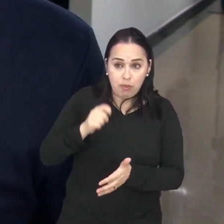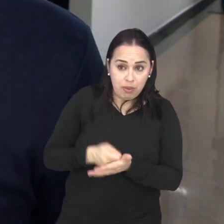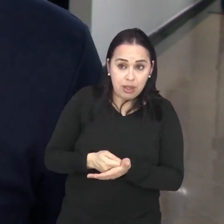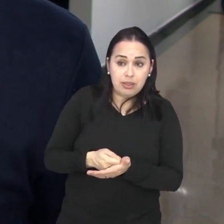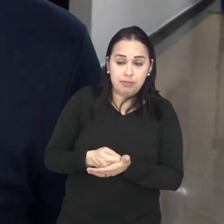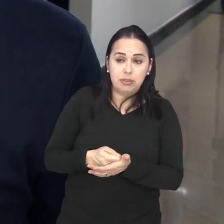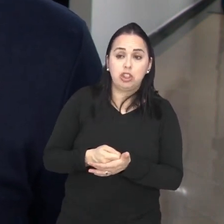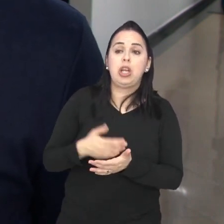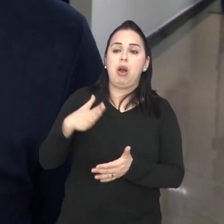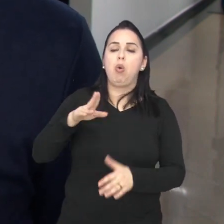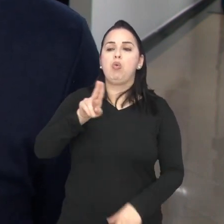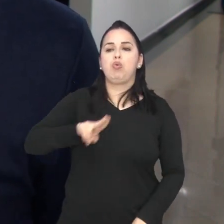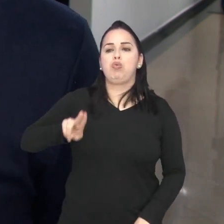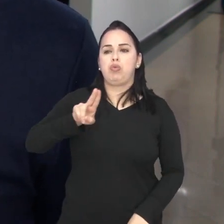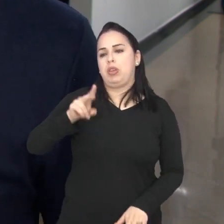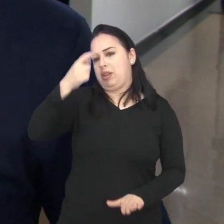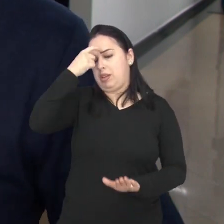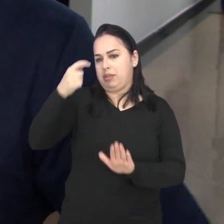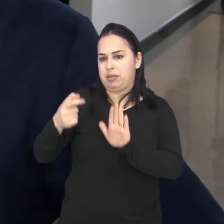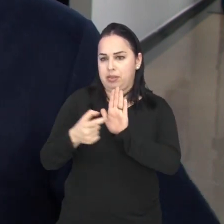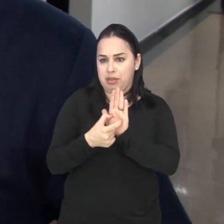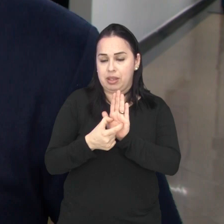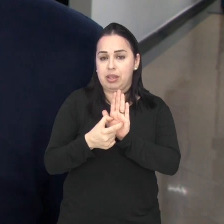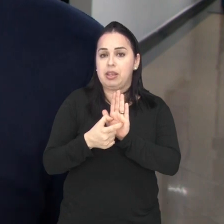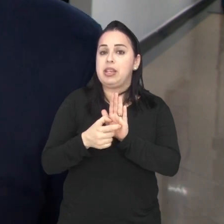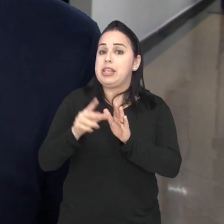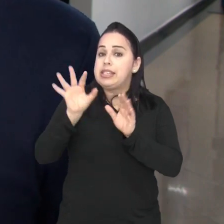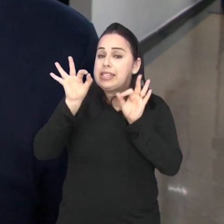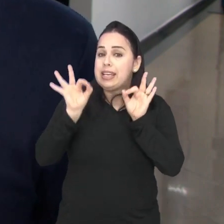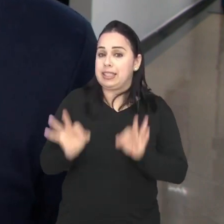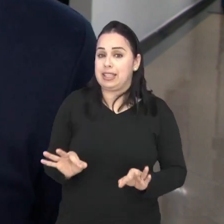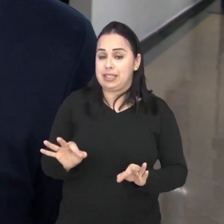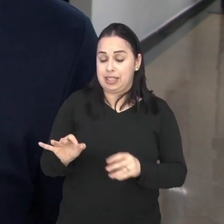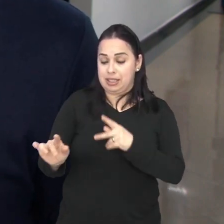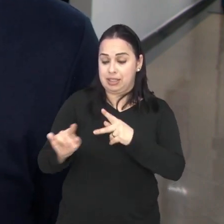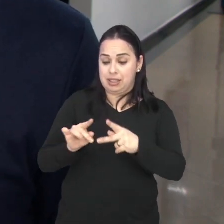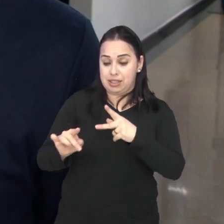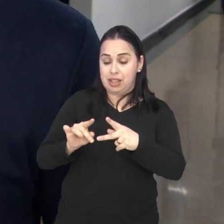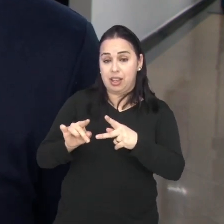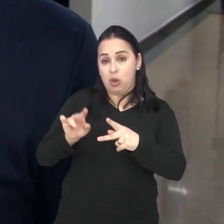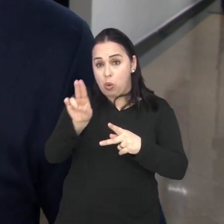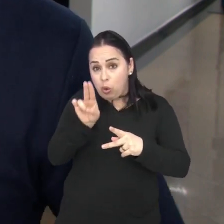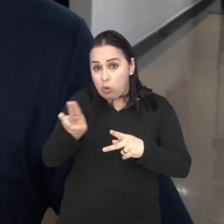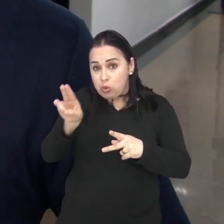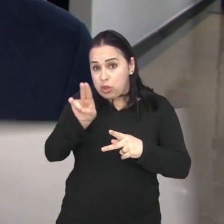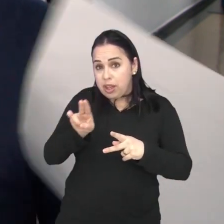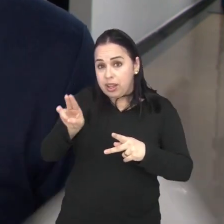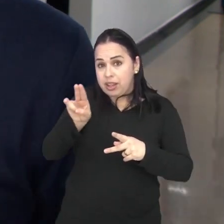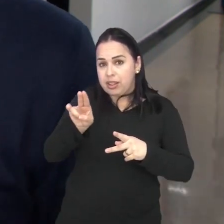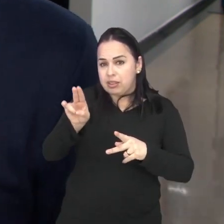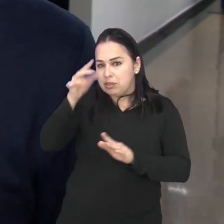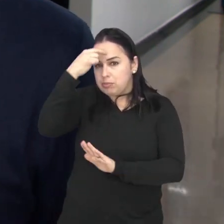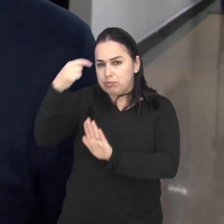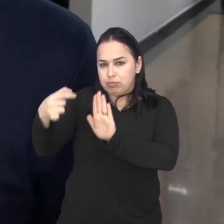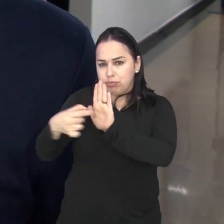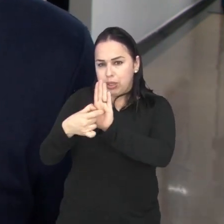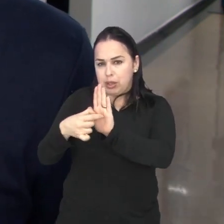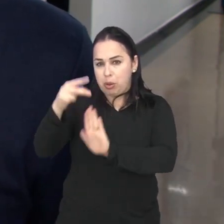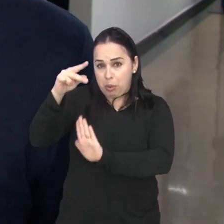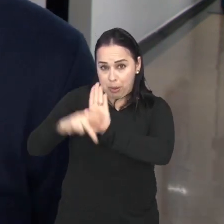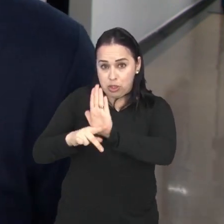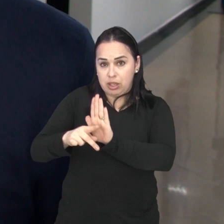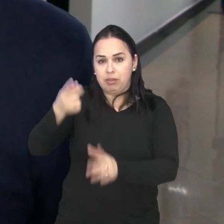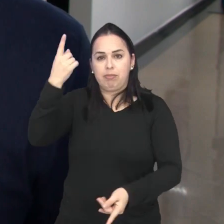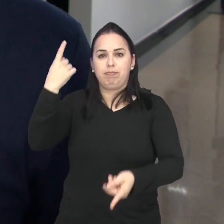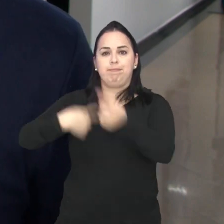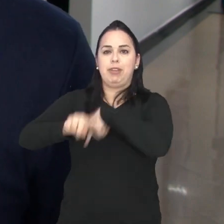com certeza será um salto para a nossa cidade a gente tendo esse programa